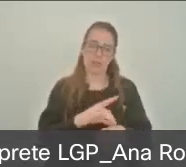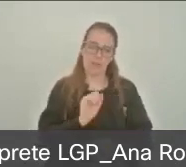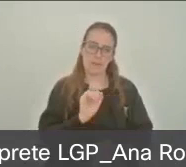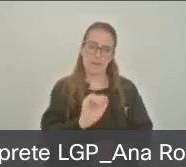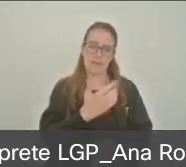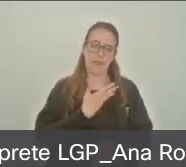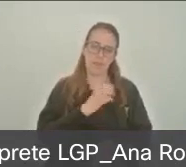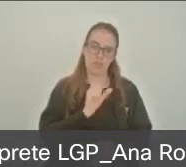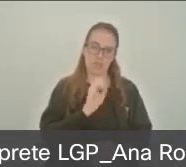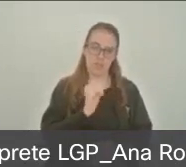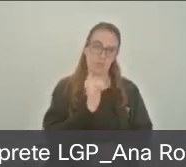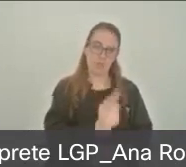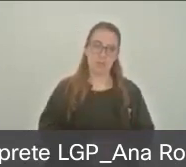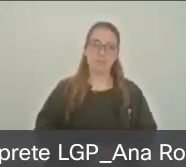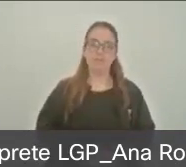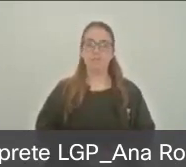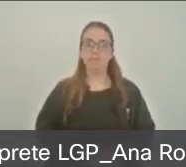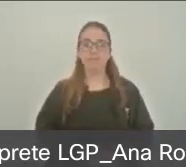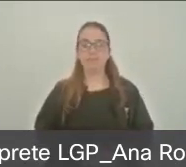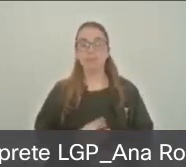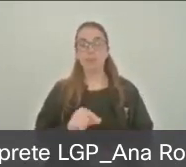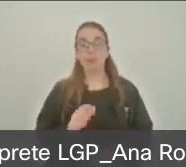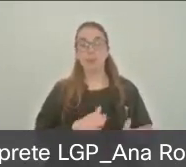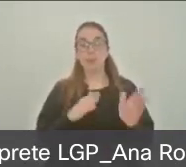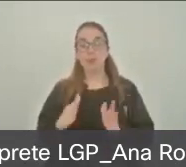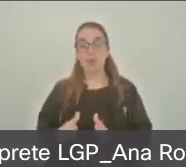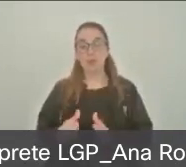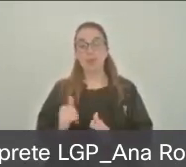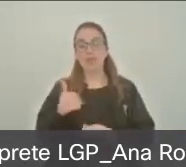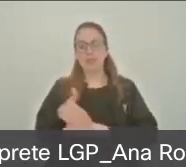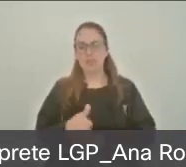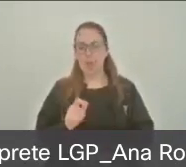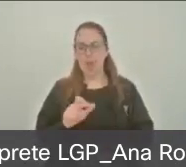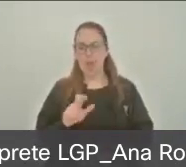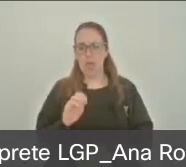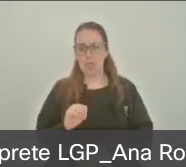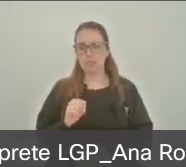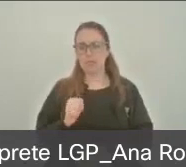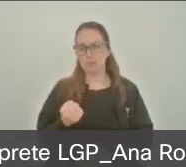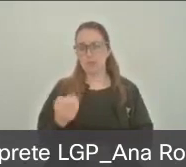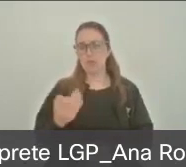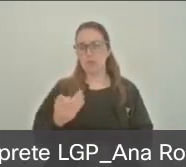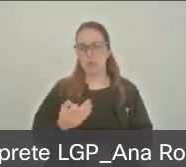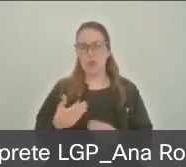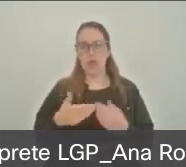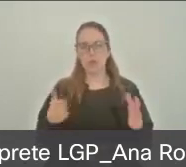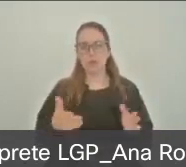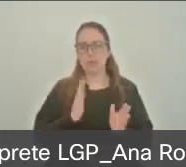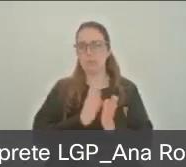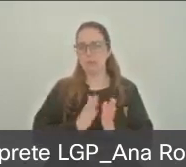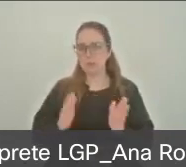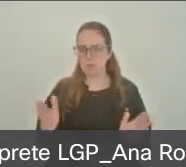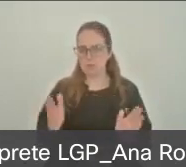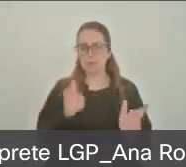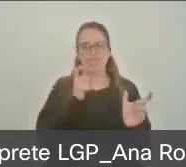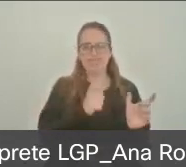nesta orientação. Uma segunda dimensão da intervenção da ERSE nesta matéria passou pela abertura de um processo de